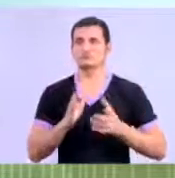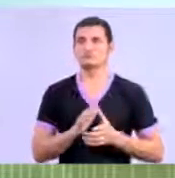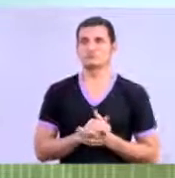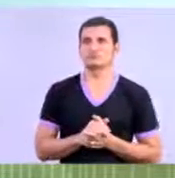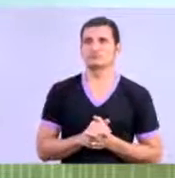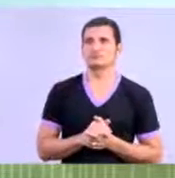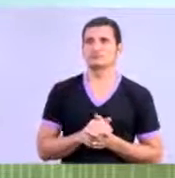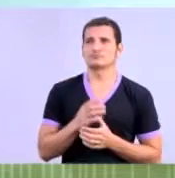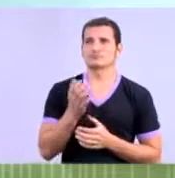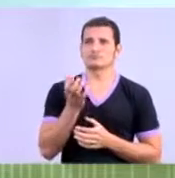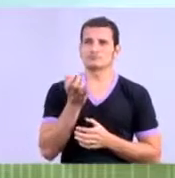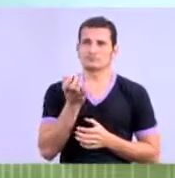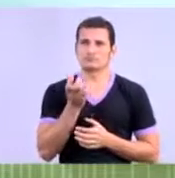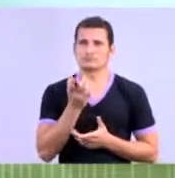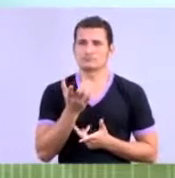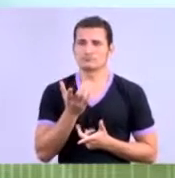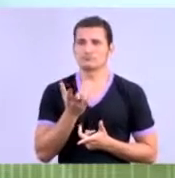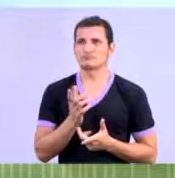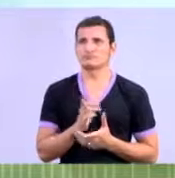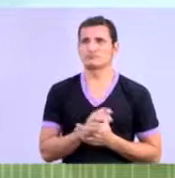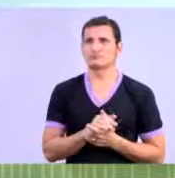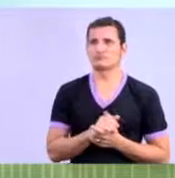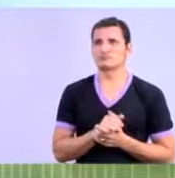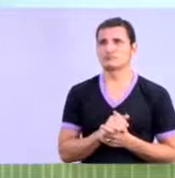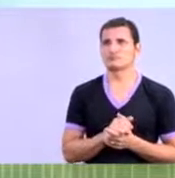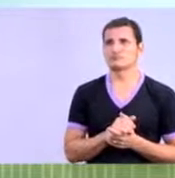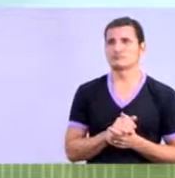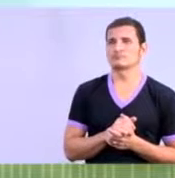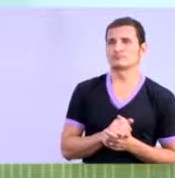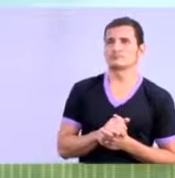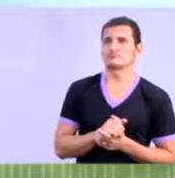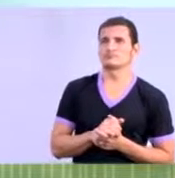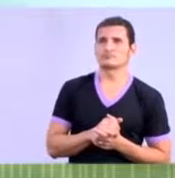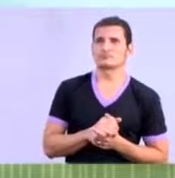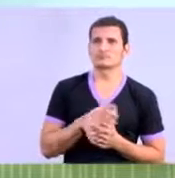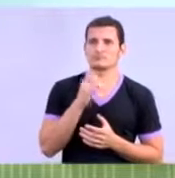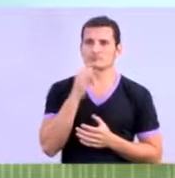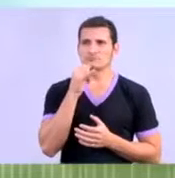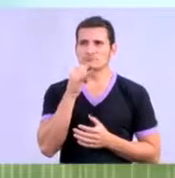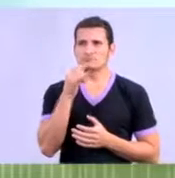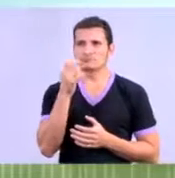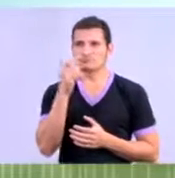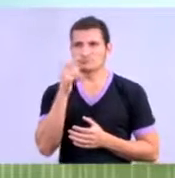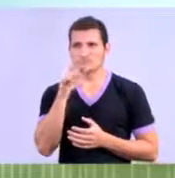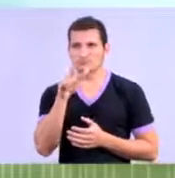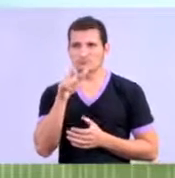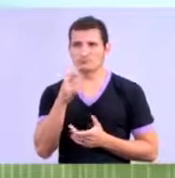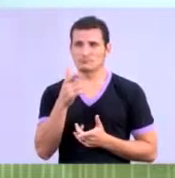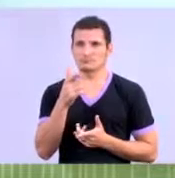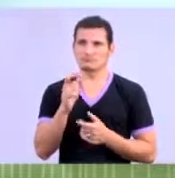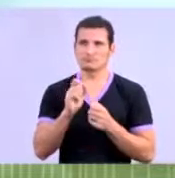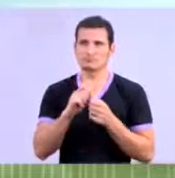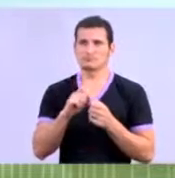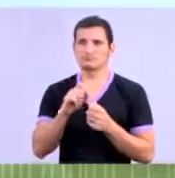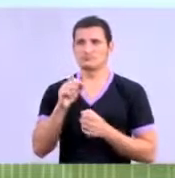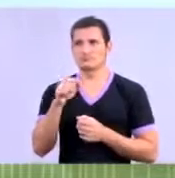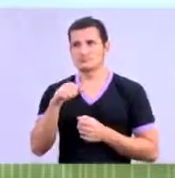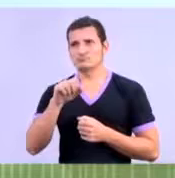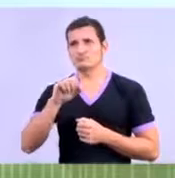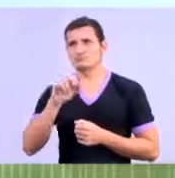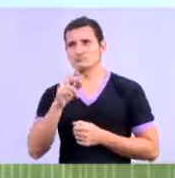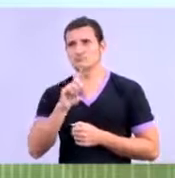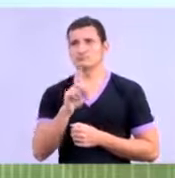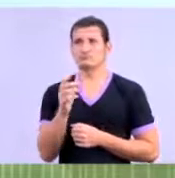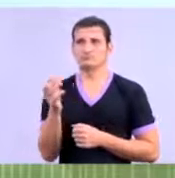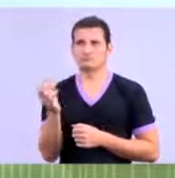criar uma flag, né? Tipo, se eu conseguir um status, se eu conseguir ou não fazer o saque. Então, na